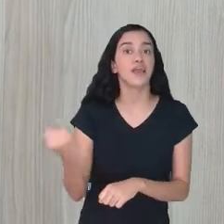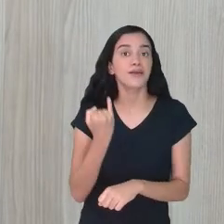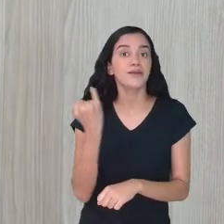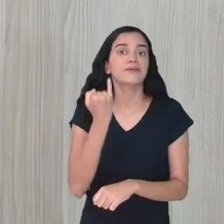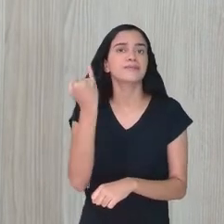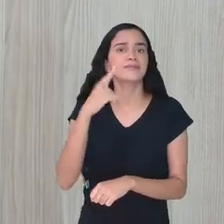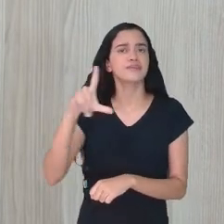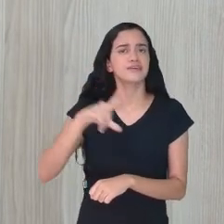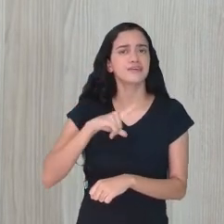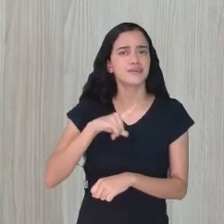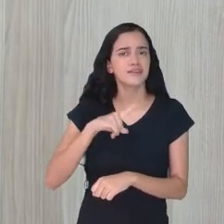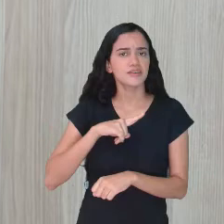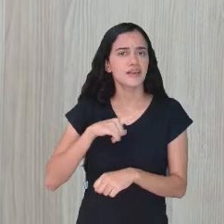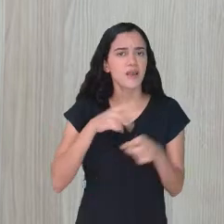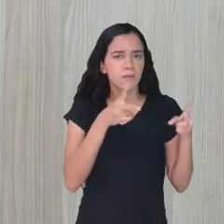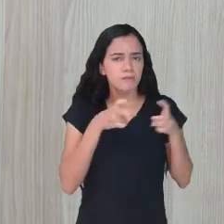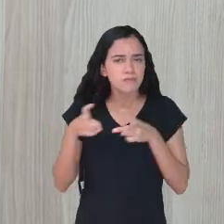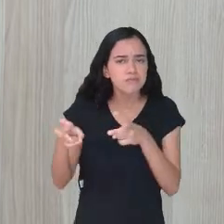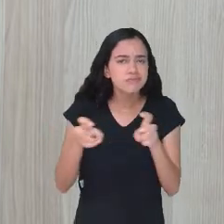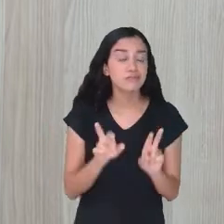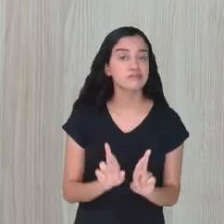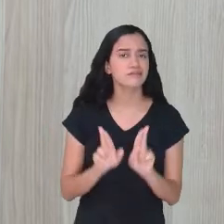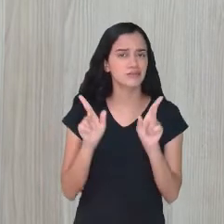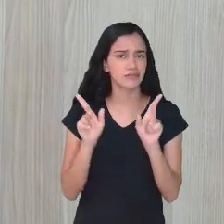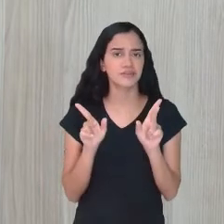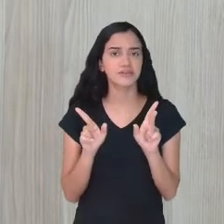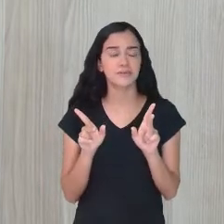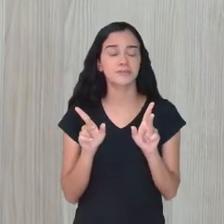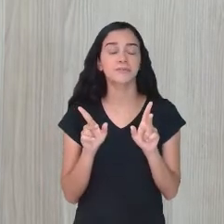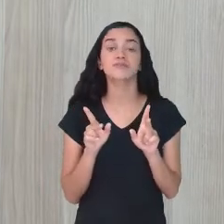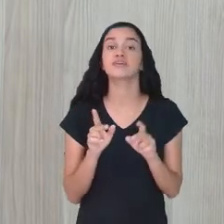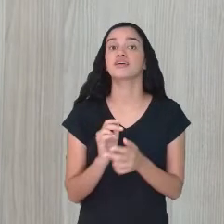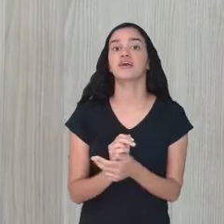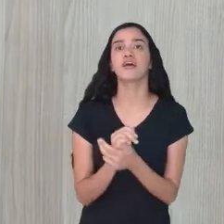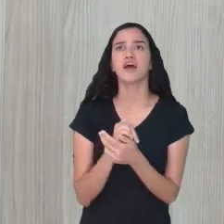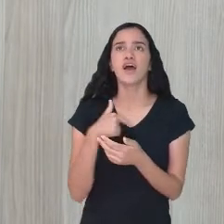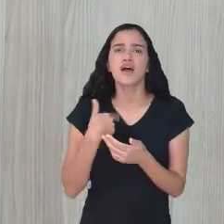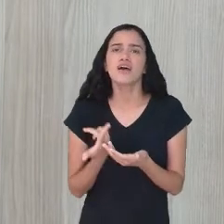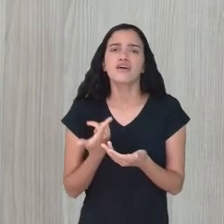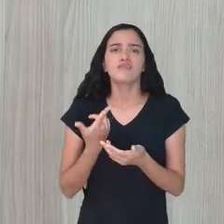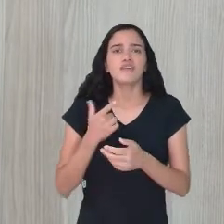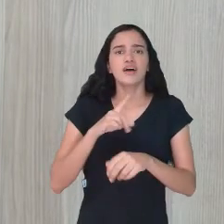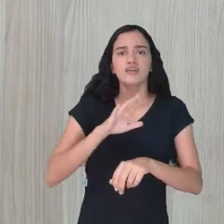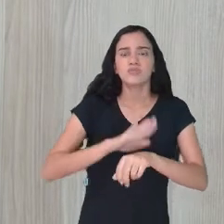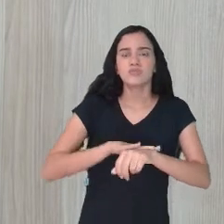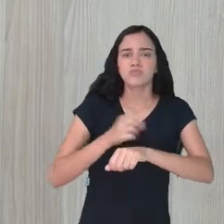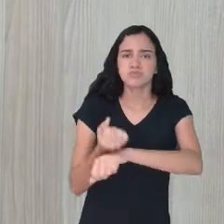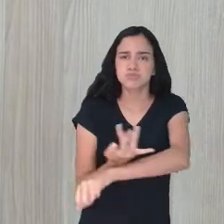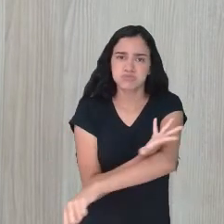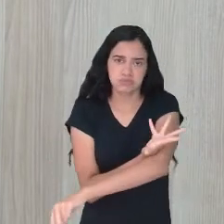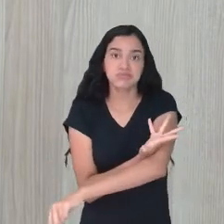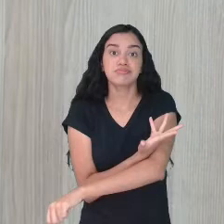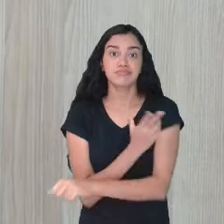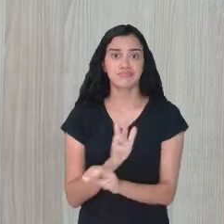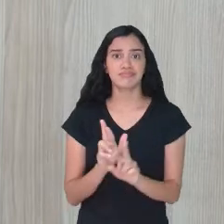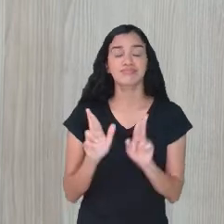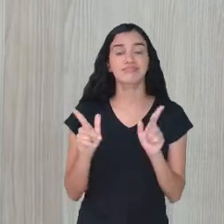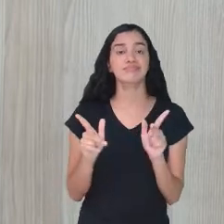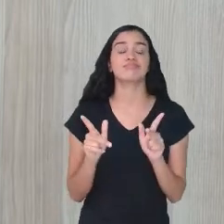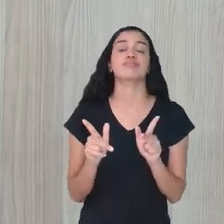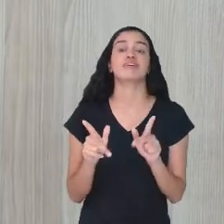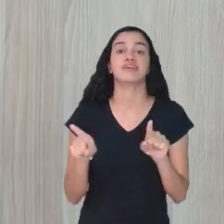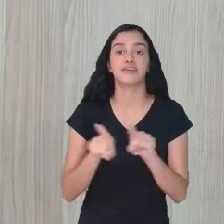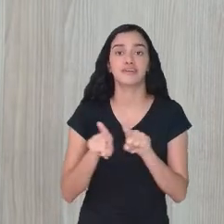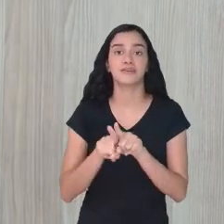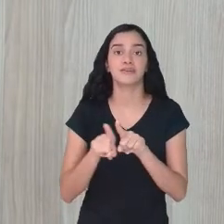que a gente tenha um olhar diferenciado, que ela vai passar por muitas questões emocionais e, se acontecer qualquer coisa, passa